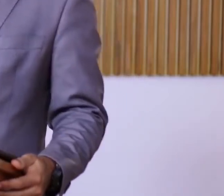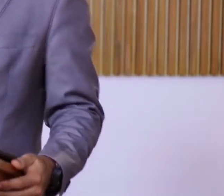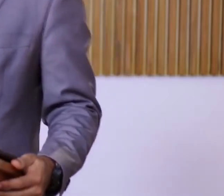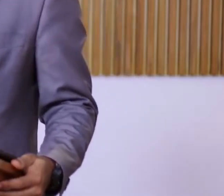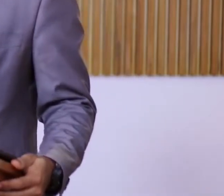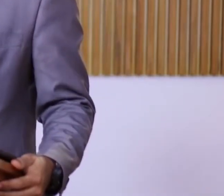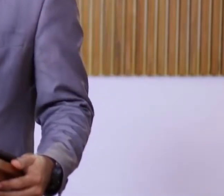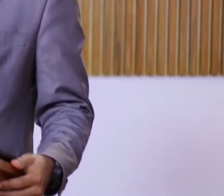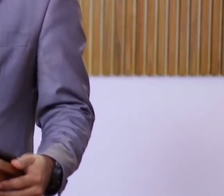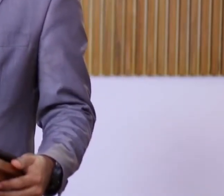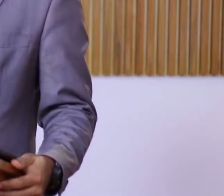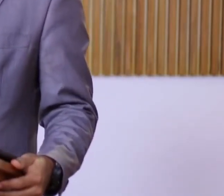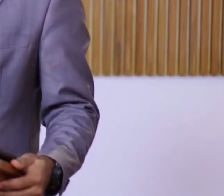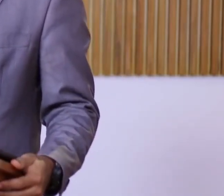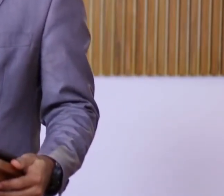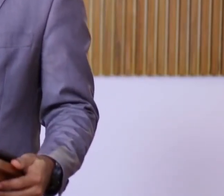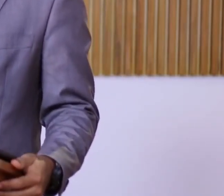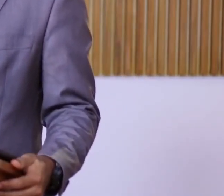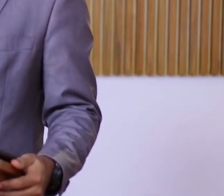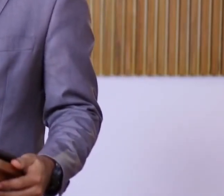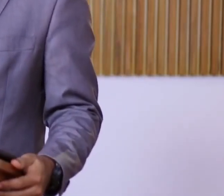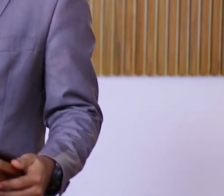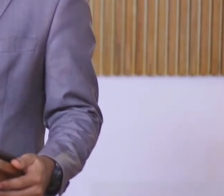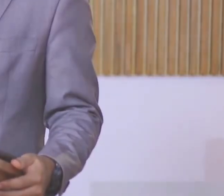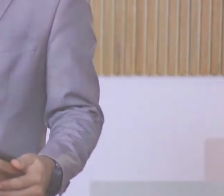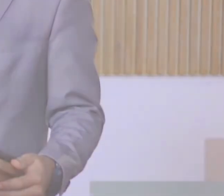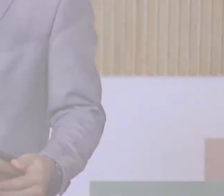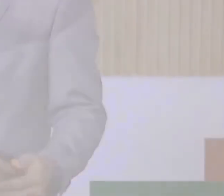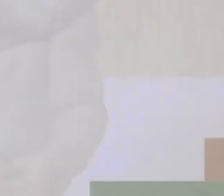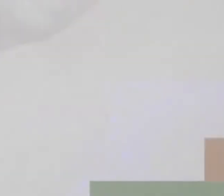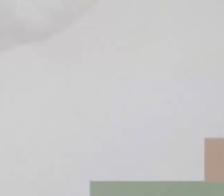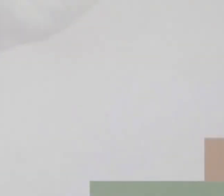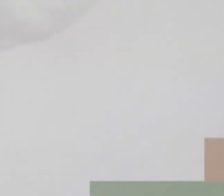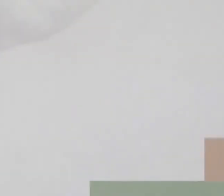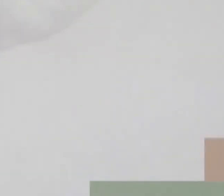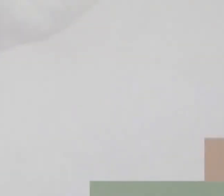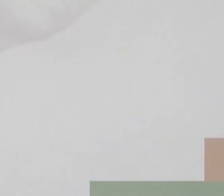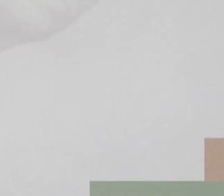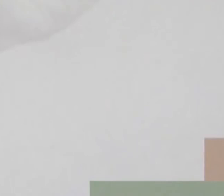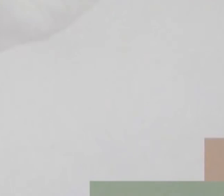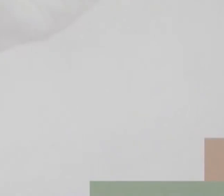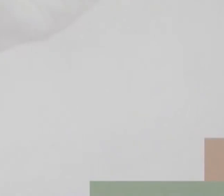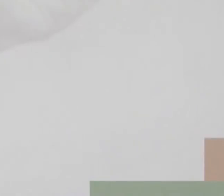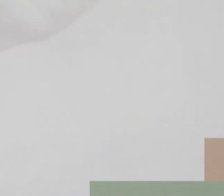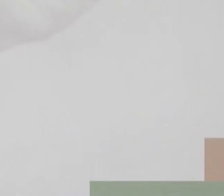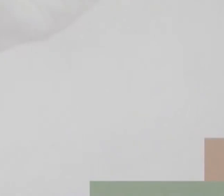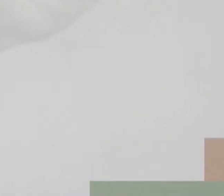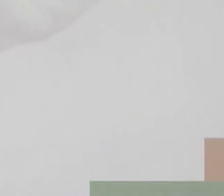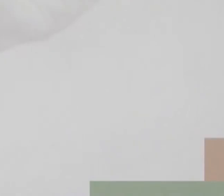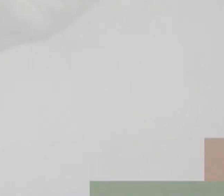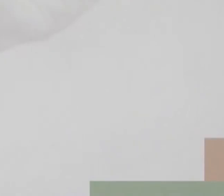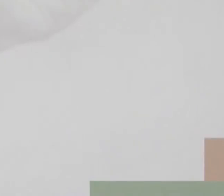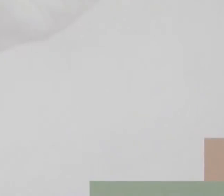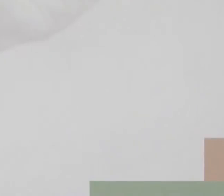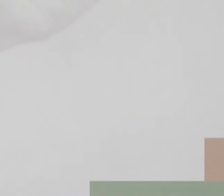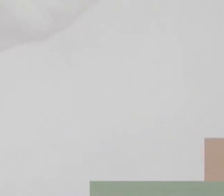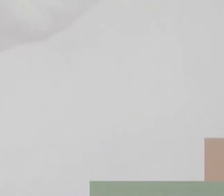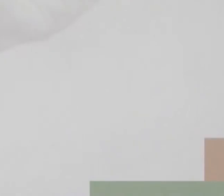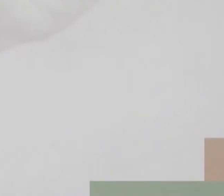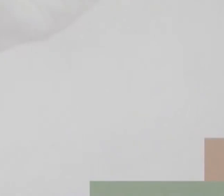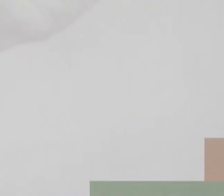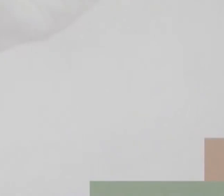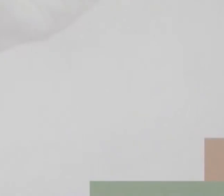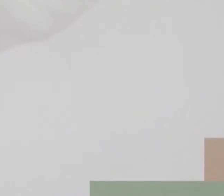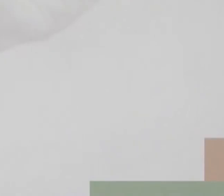Atos, capítulo 5, o verso 28. Atos 5, verso 28, que